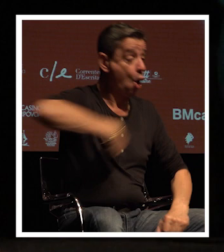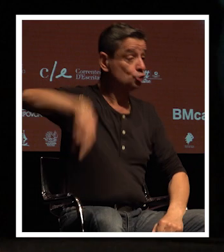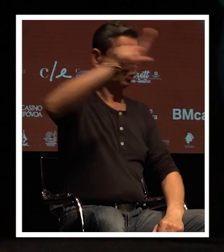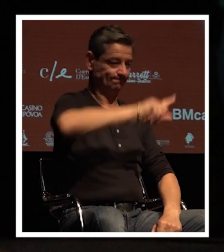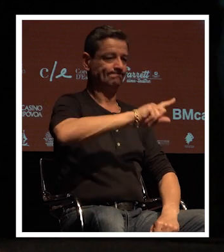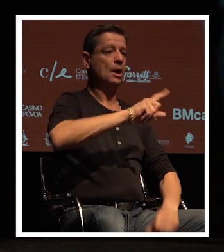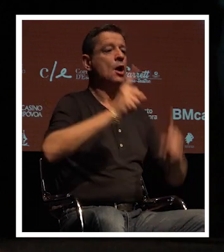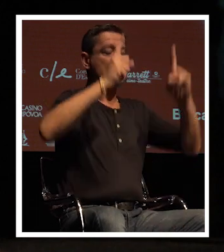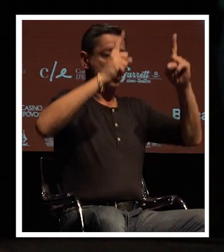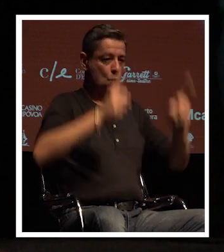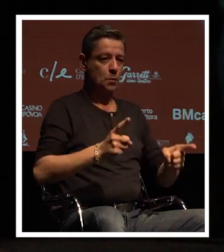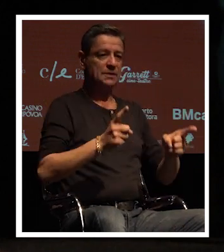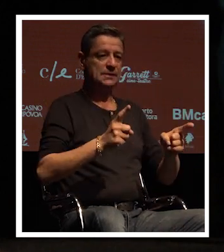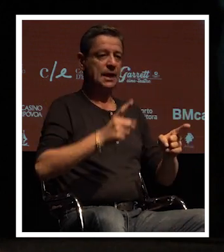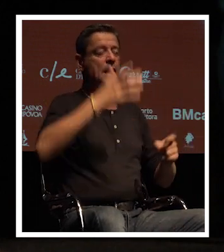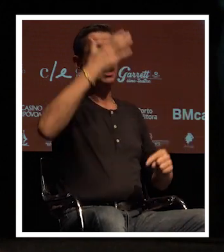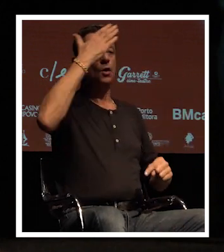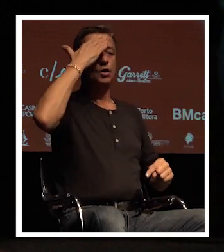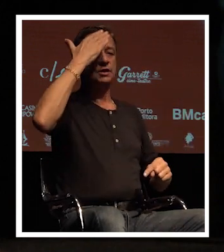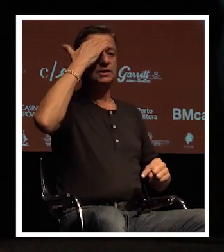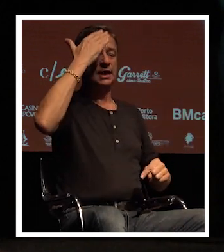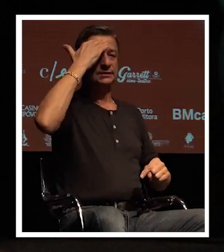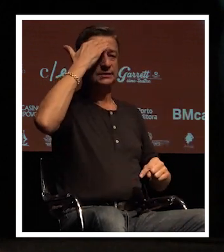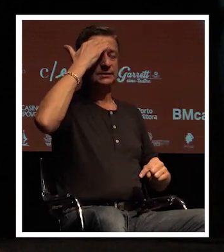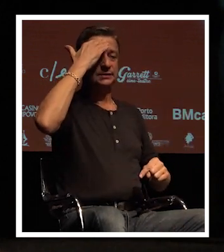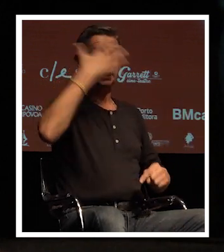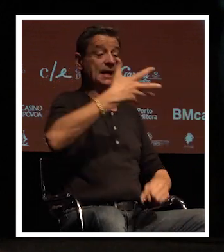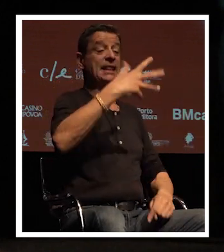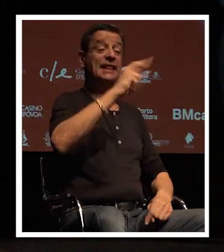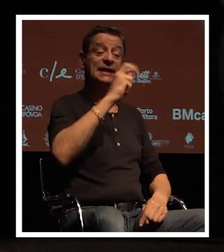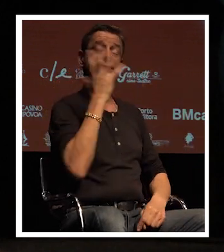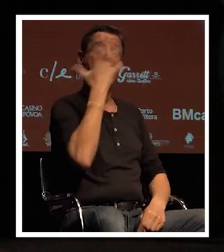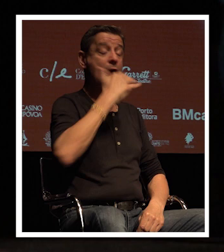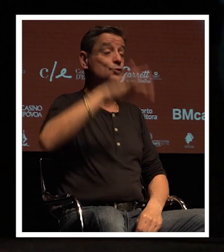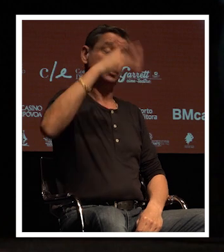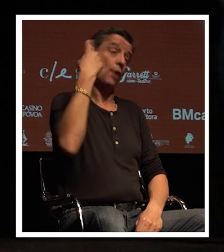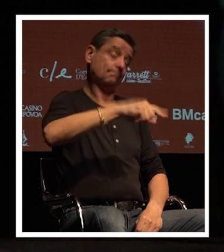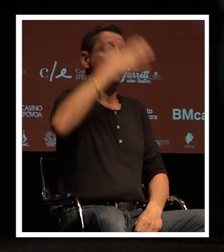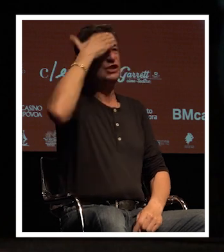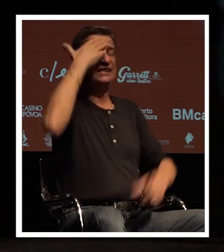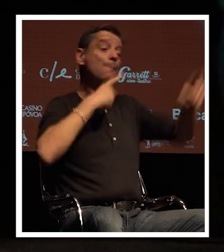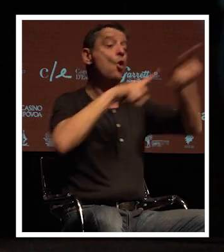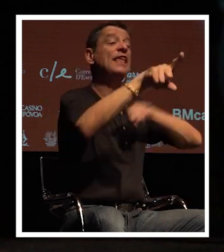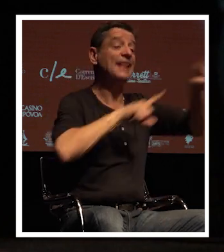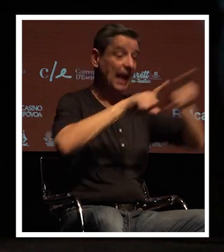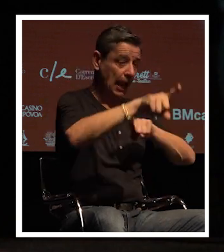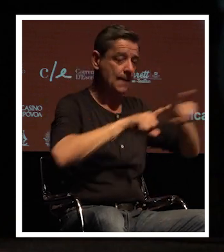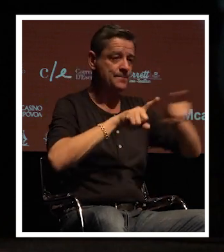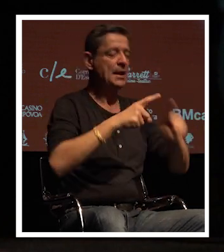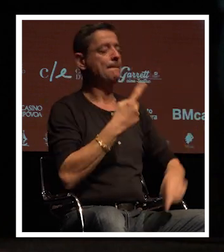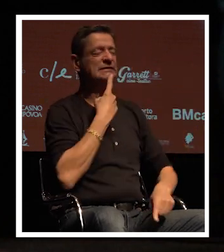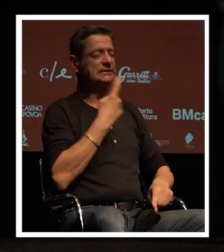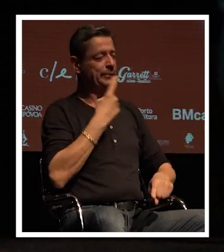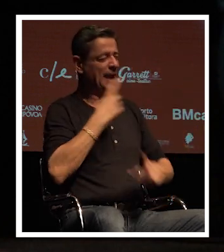E nessa altura comecei os meus também a minha consciência política tinha eu na altura 13 anos eh e e e